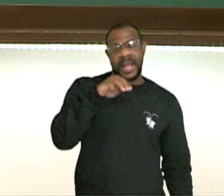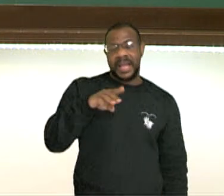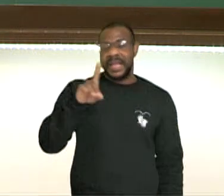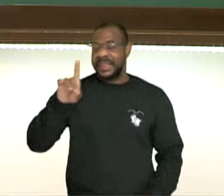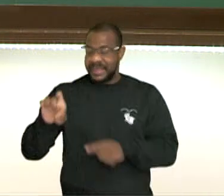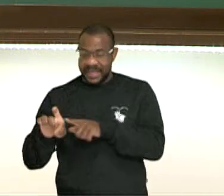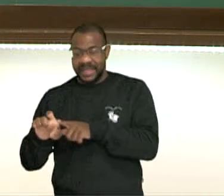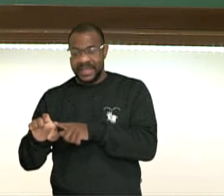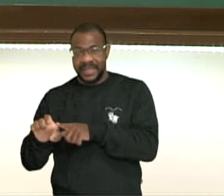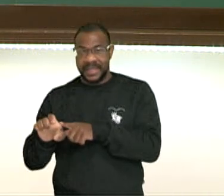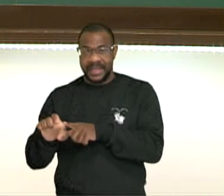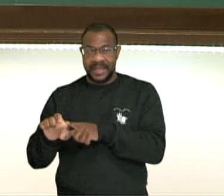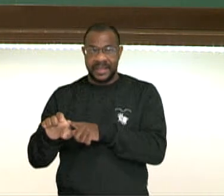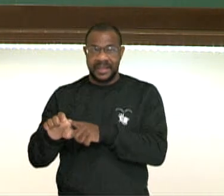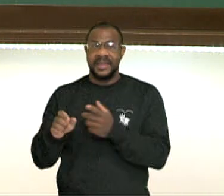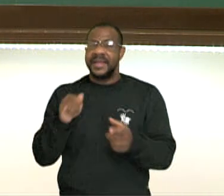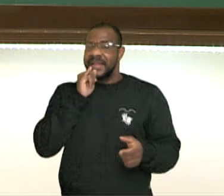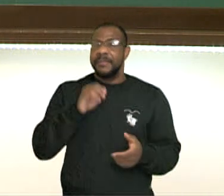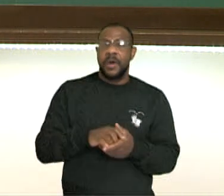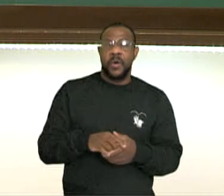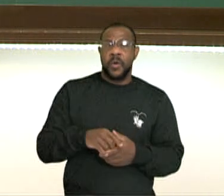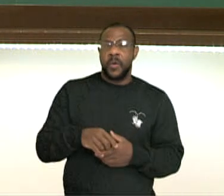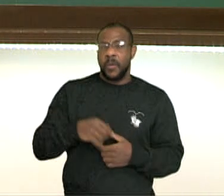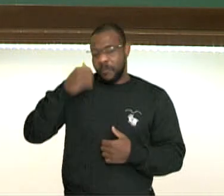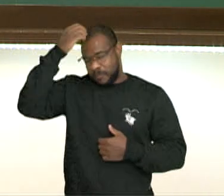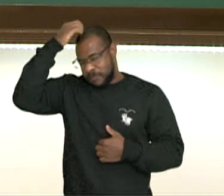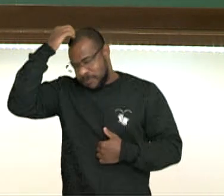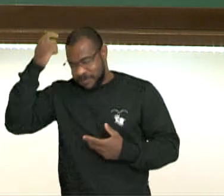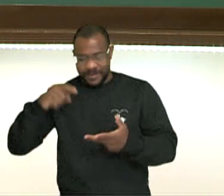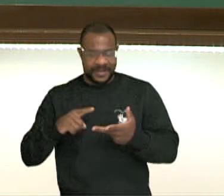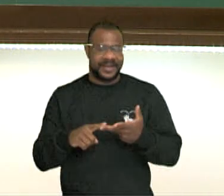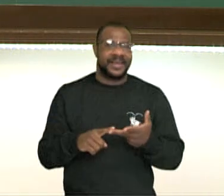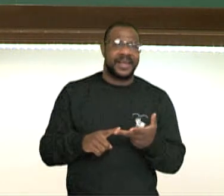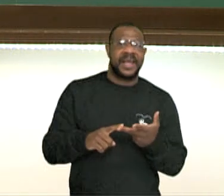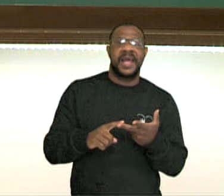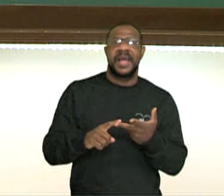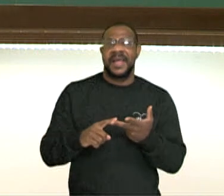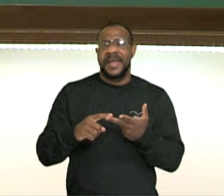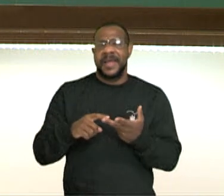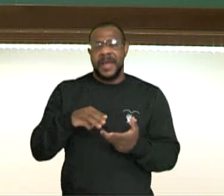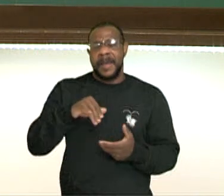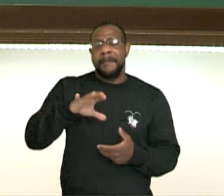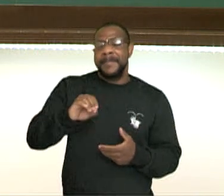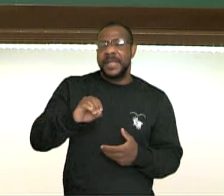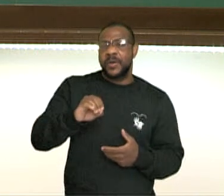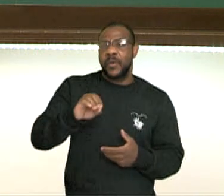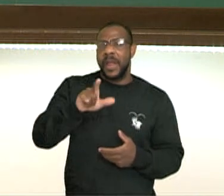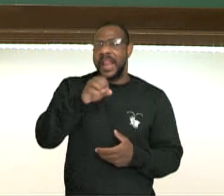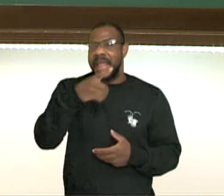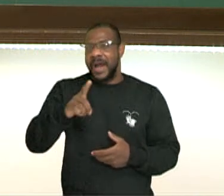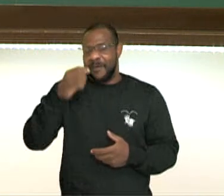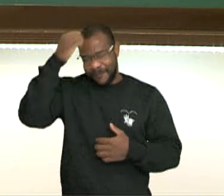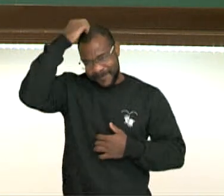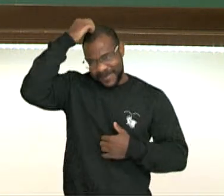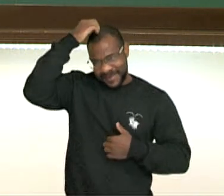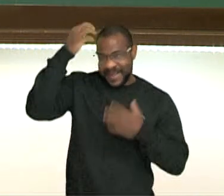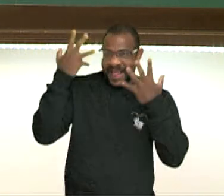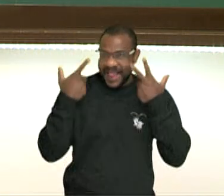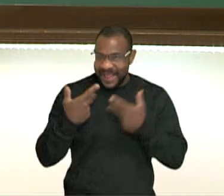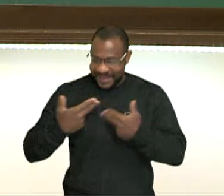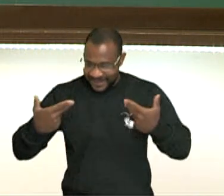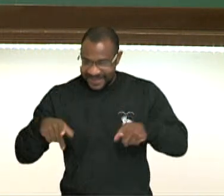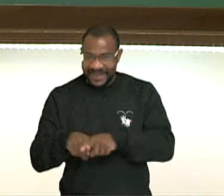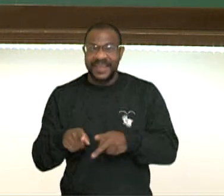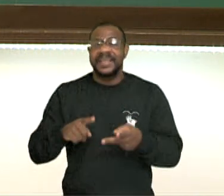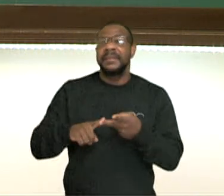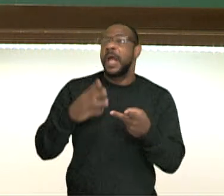logo após, que foi mico-leão dourado e lobo-guará, eram exemplos, no entanto, aquilo que eu queria realmente falar vinha lá